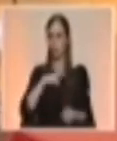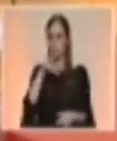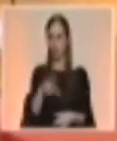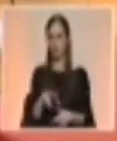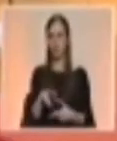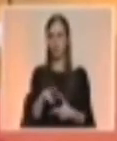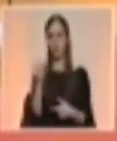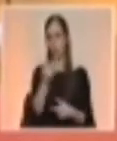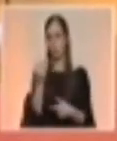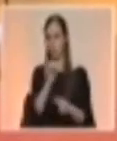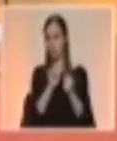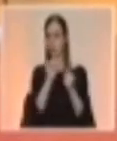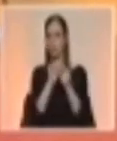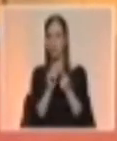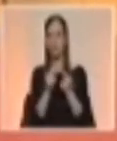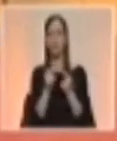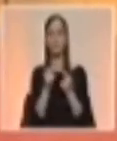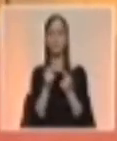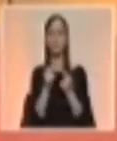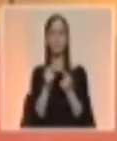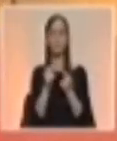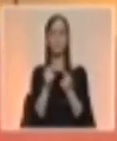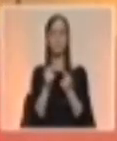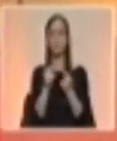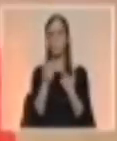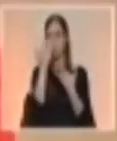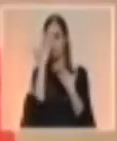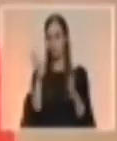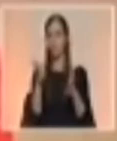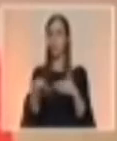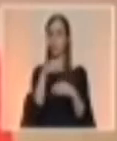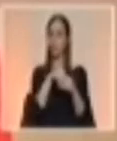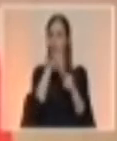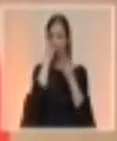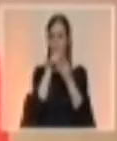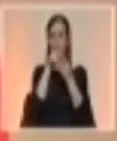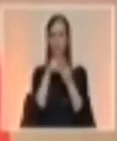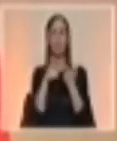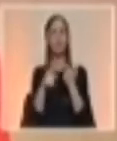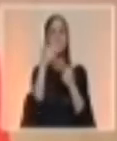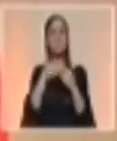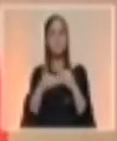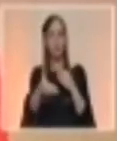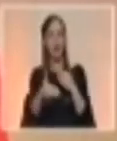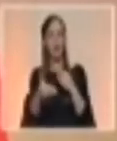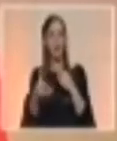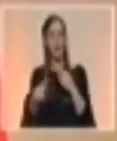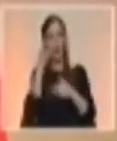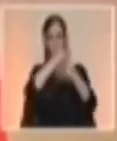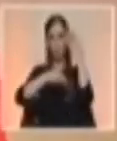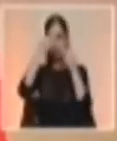no Porto, em particular, enquadra-se nessa missão. No fundo, durante essa semana, eles vão aprender